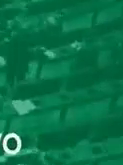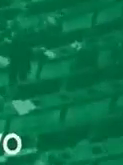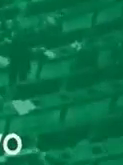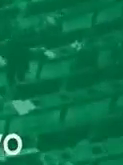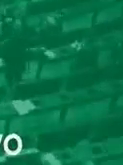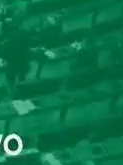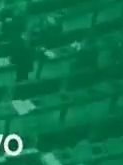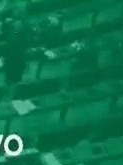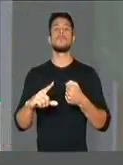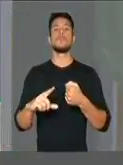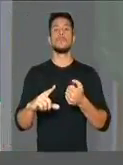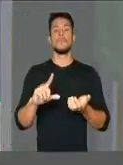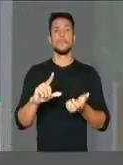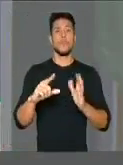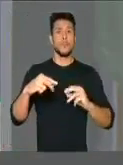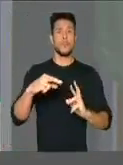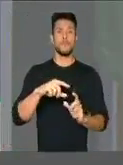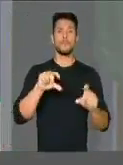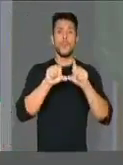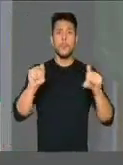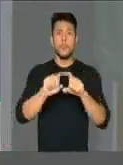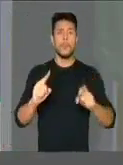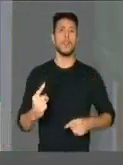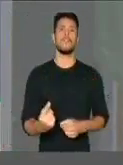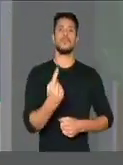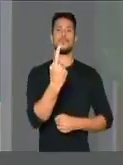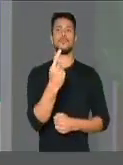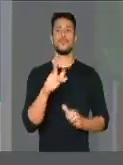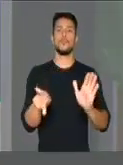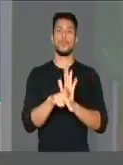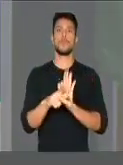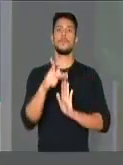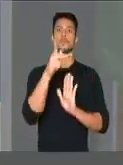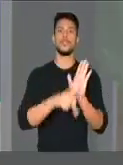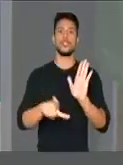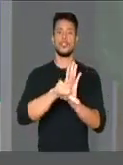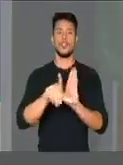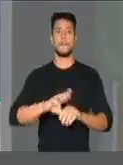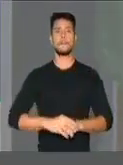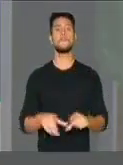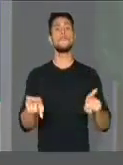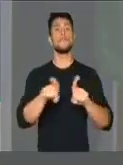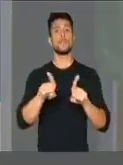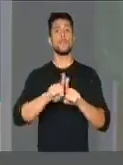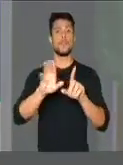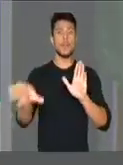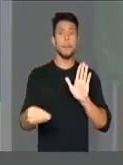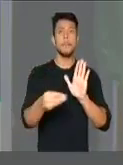de gasolina e cerca de 3 bilhões de litros de diesel em